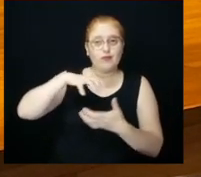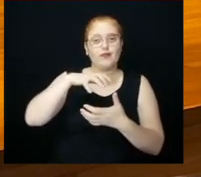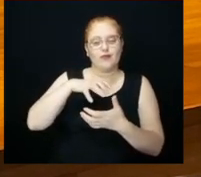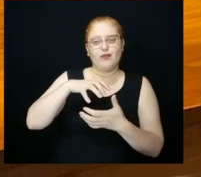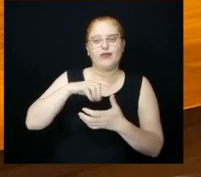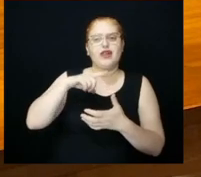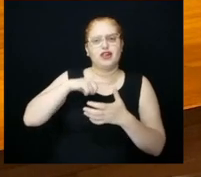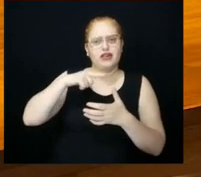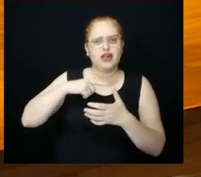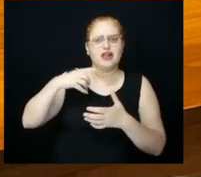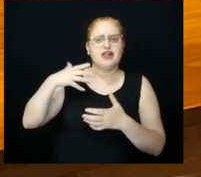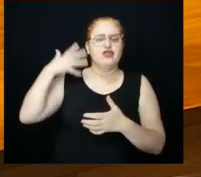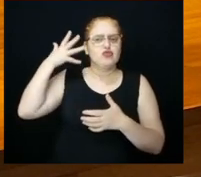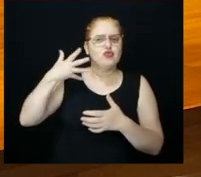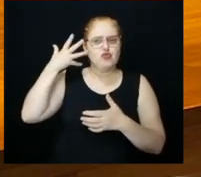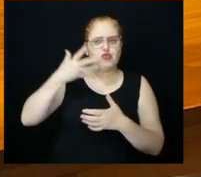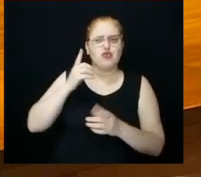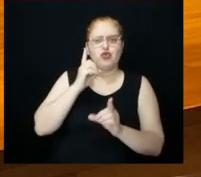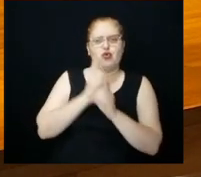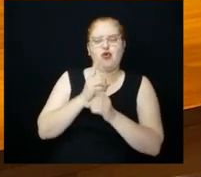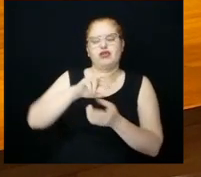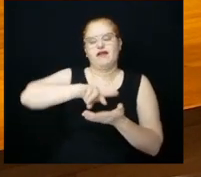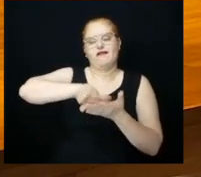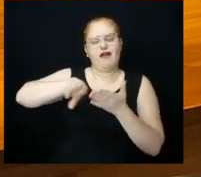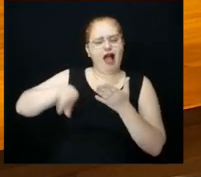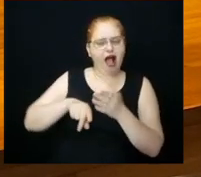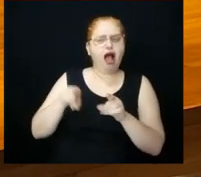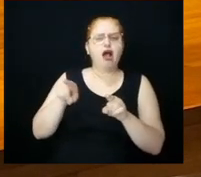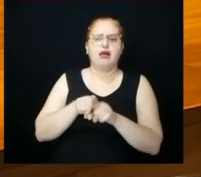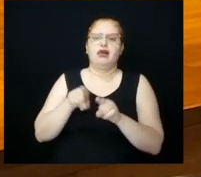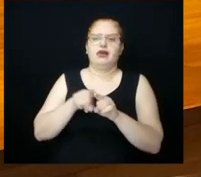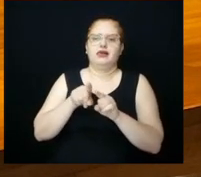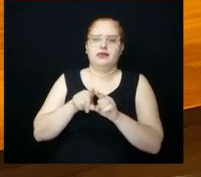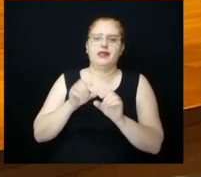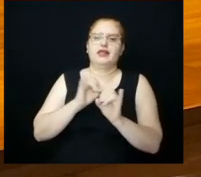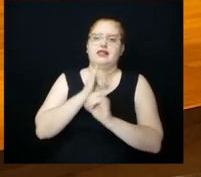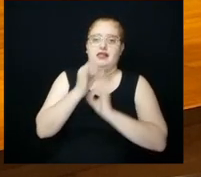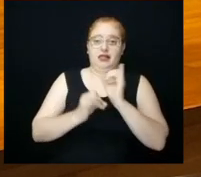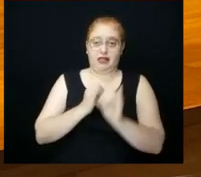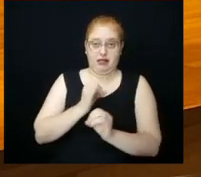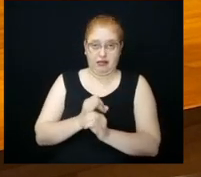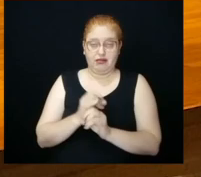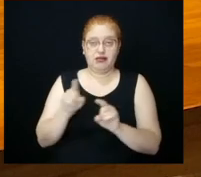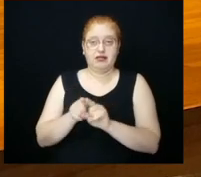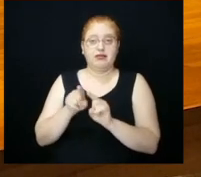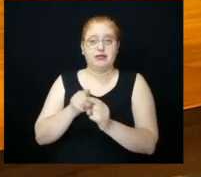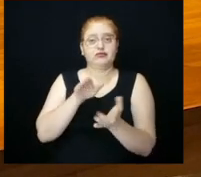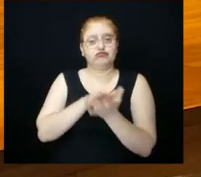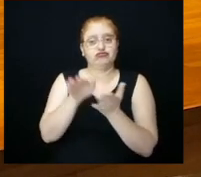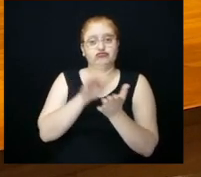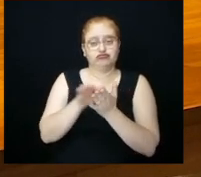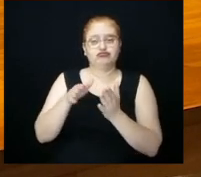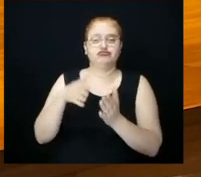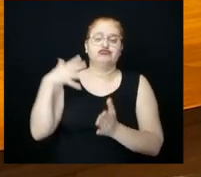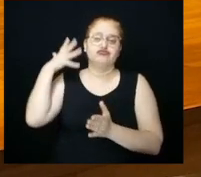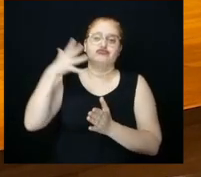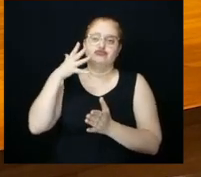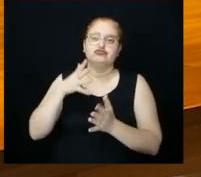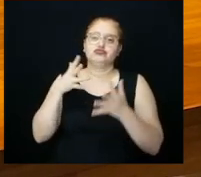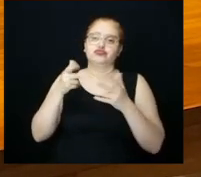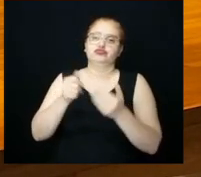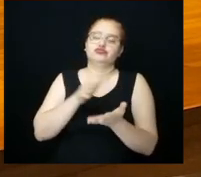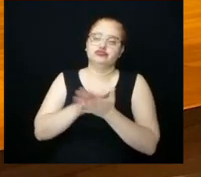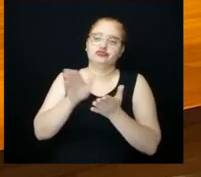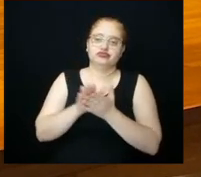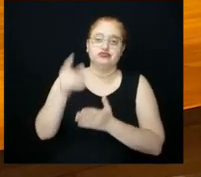seus discursos, que a gente pode encontrar vários dos seus discursos, inclusive já virtuais, e das suas publicações. Os discursos também estão publicados, o